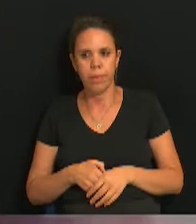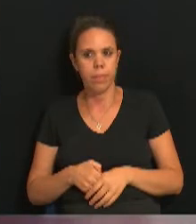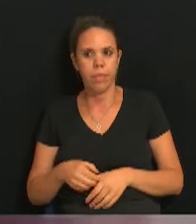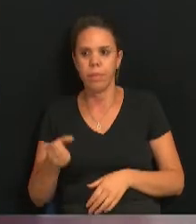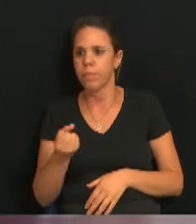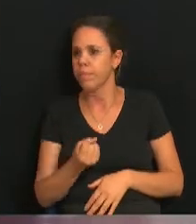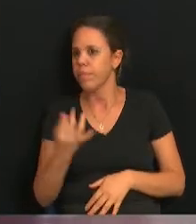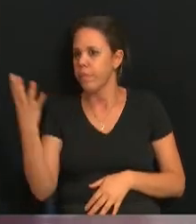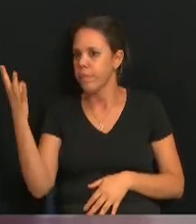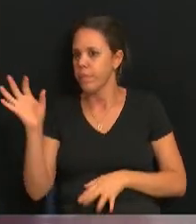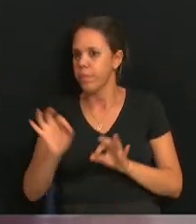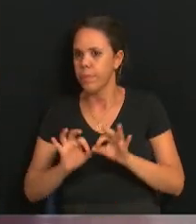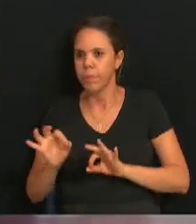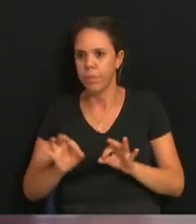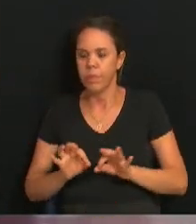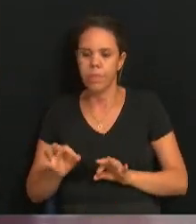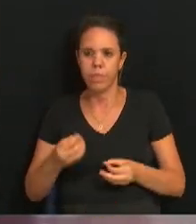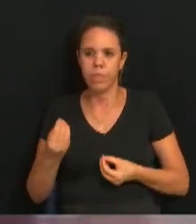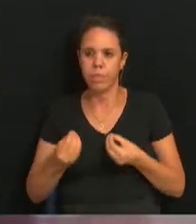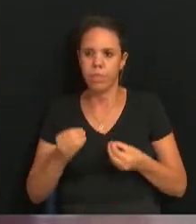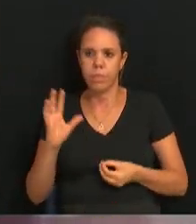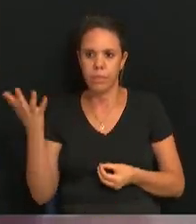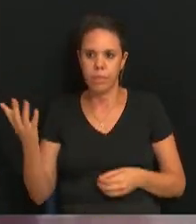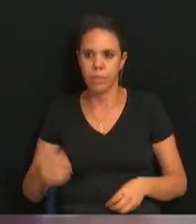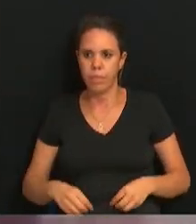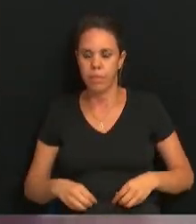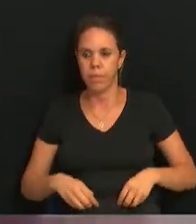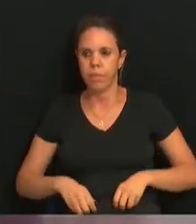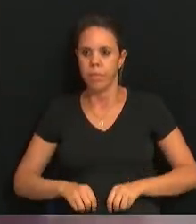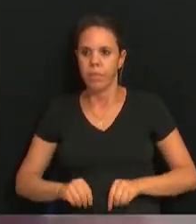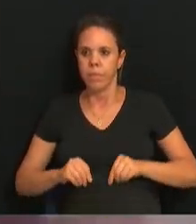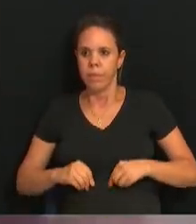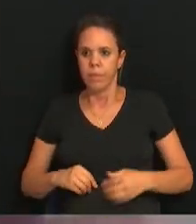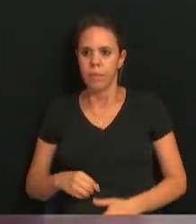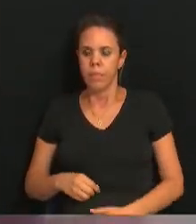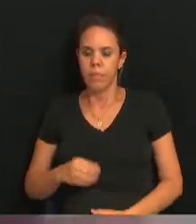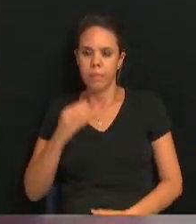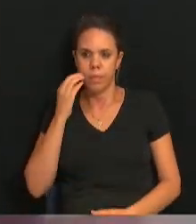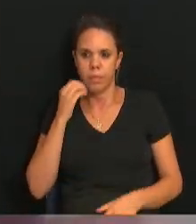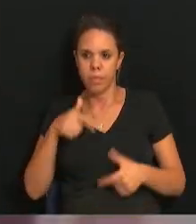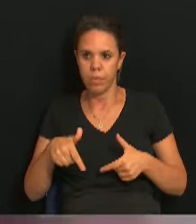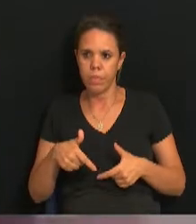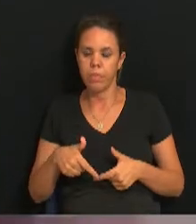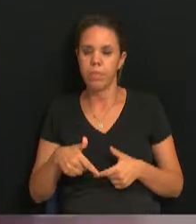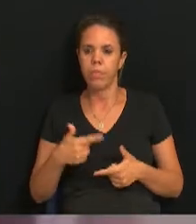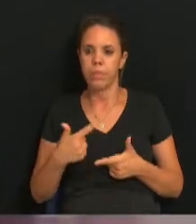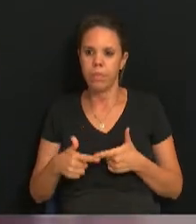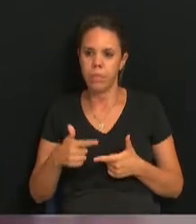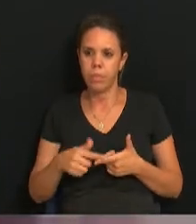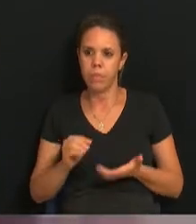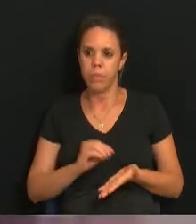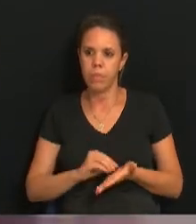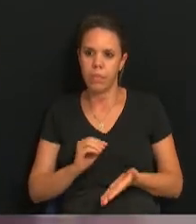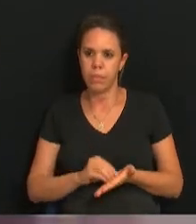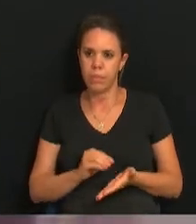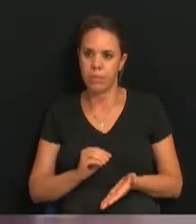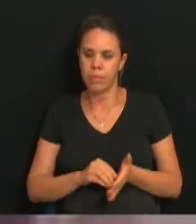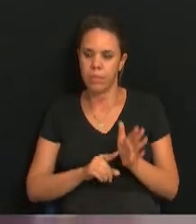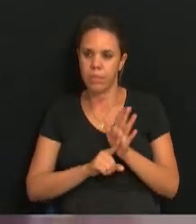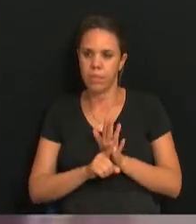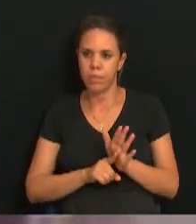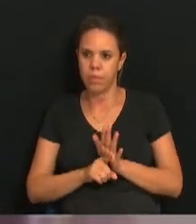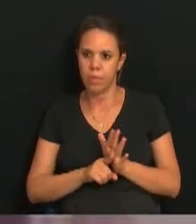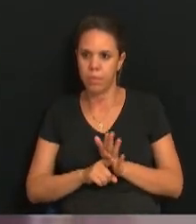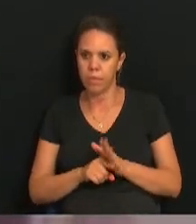quantidade do planejamento de como isso vai acontecer. Então, esse trabalho também é precarizado por uma falta de estudos da